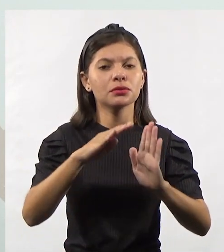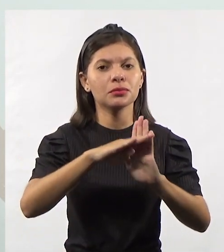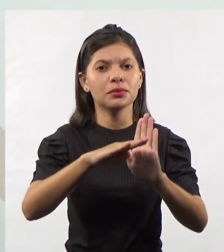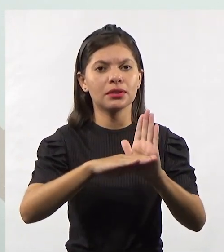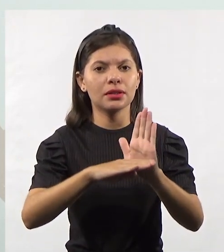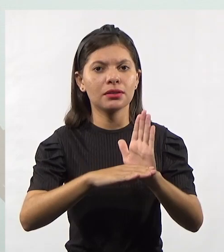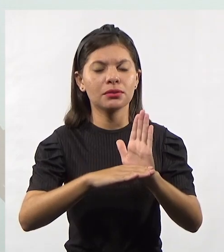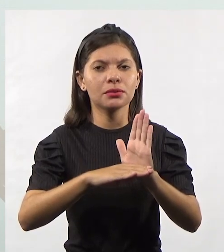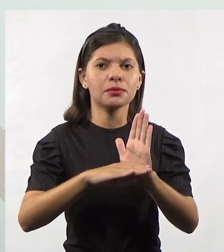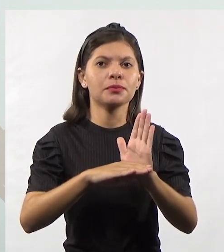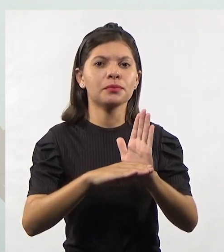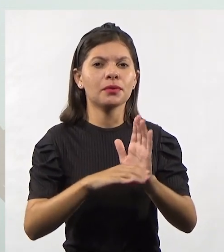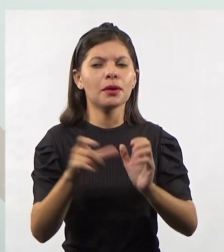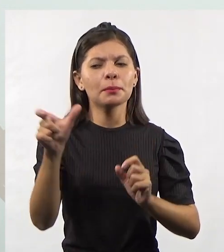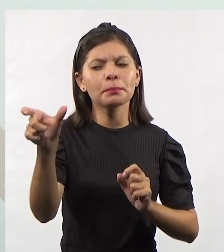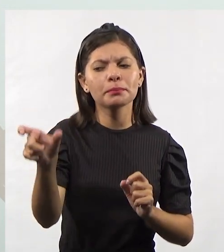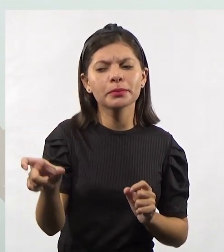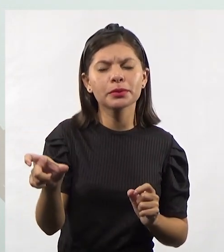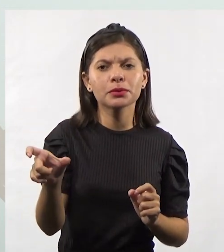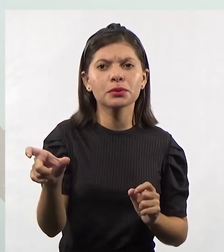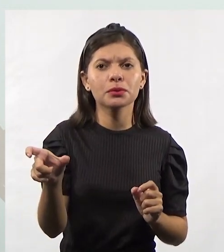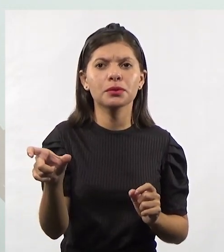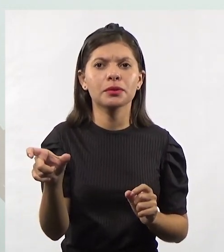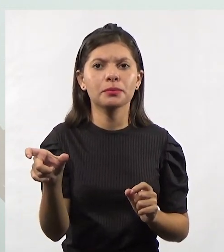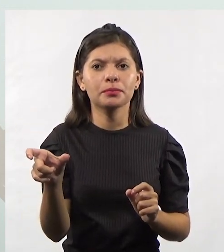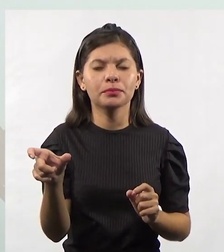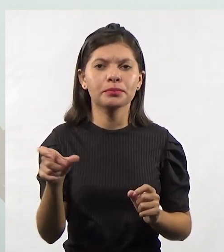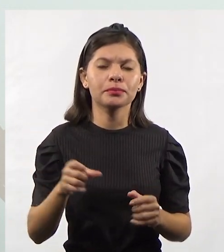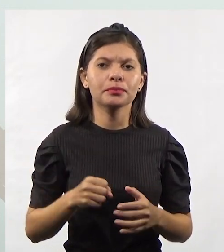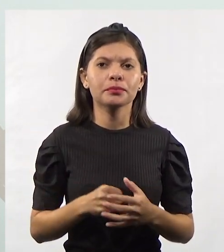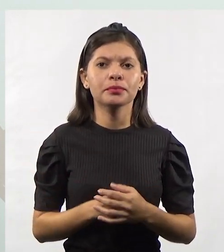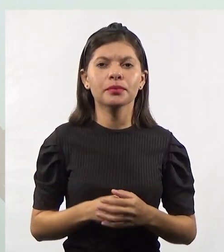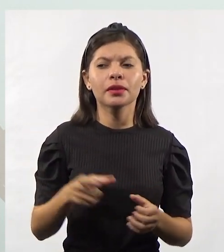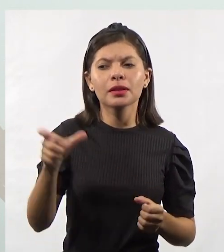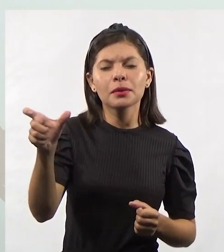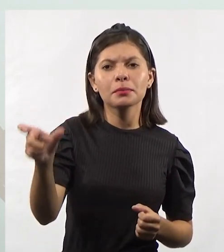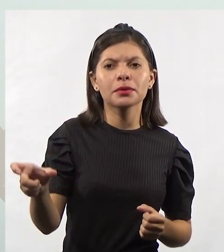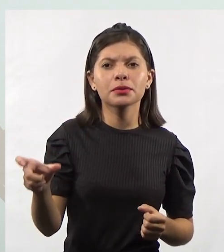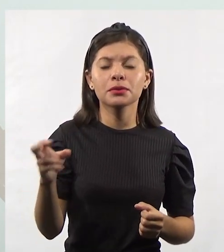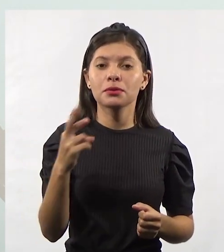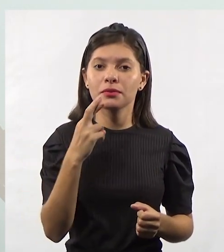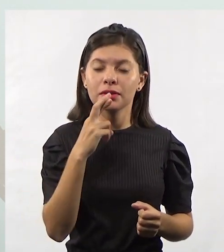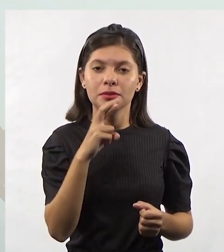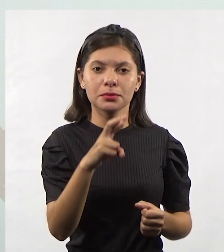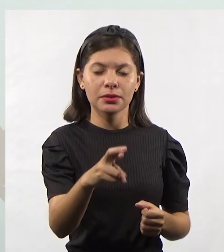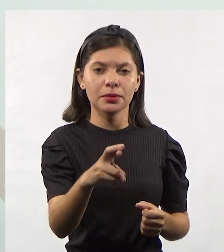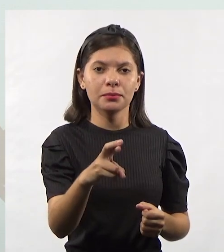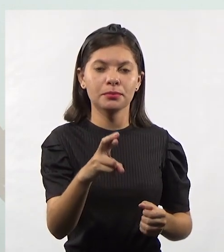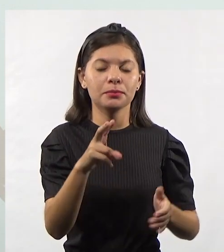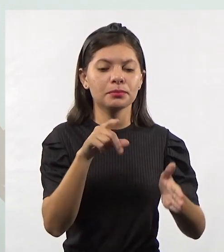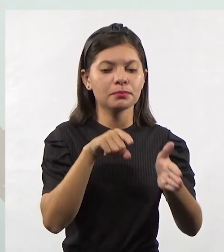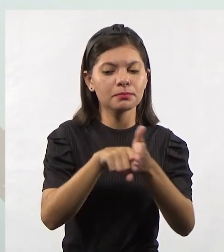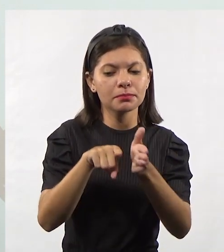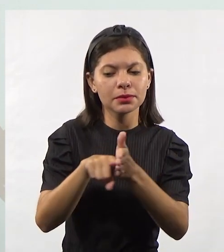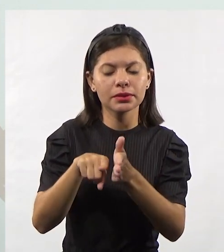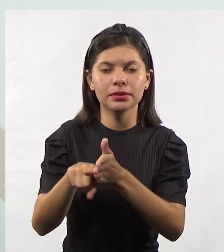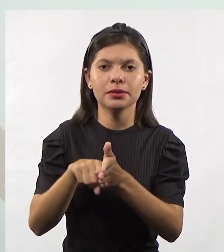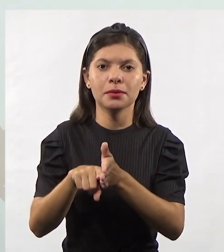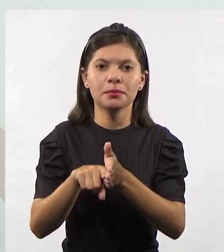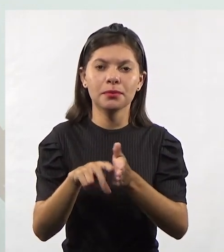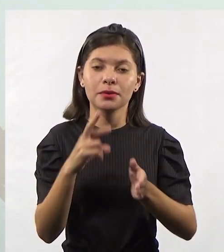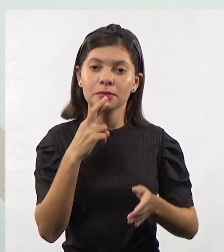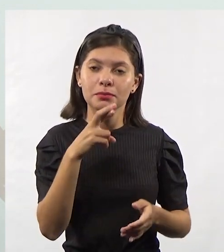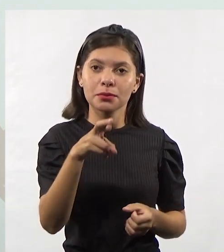o formulário assim você entrega e a pessoa a pessoa participante da pesquisa ela